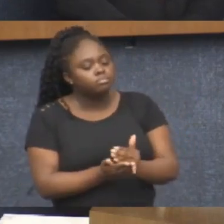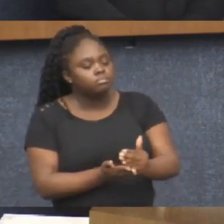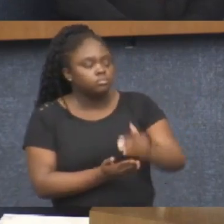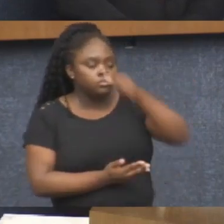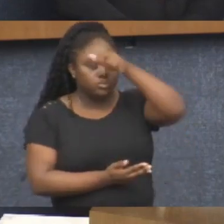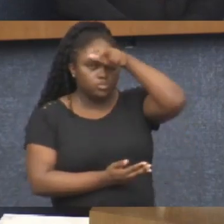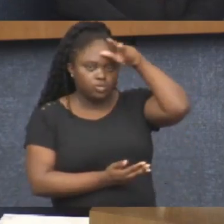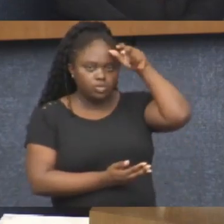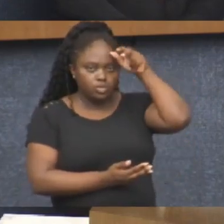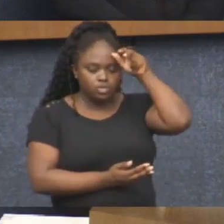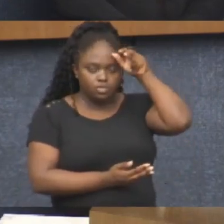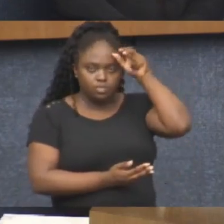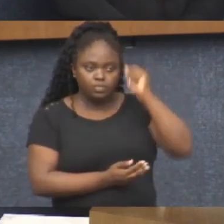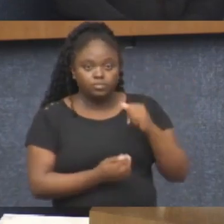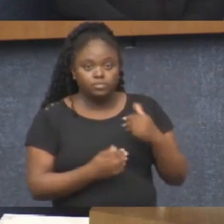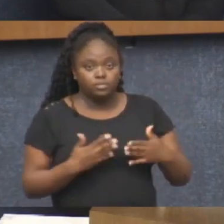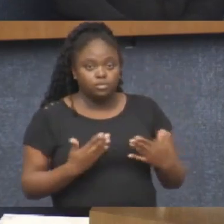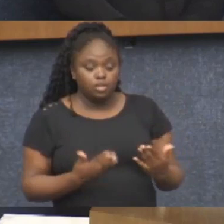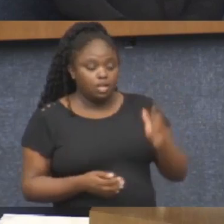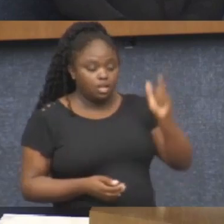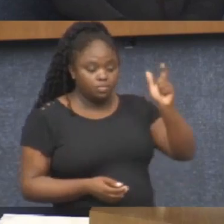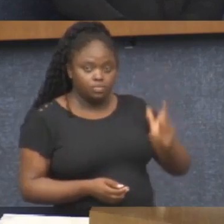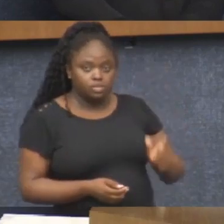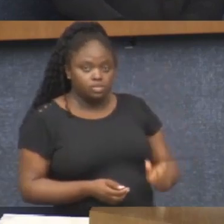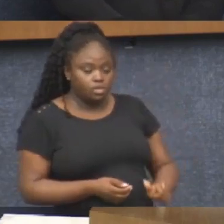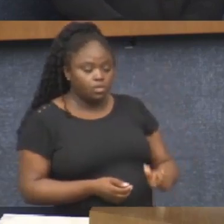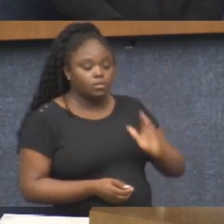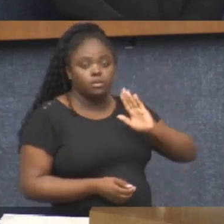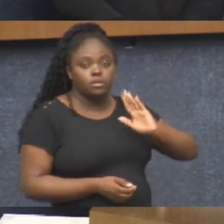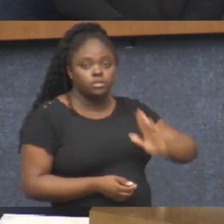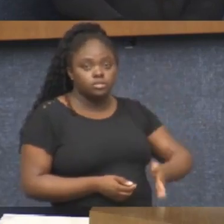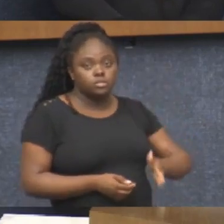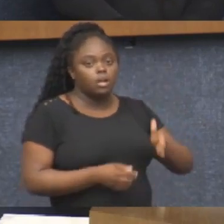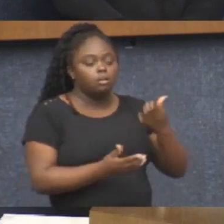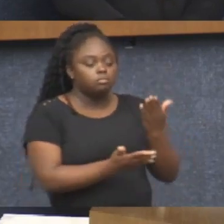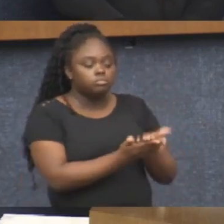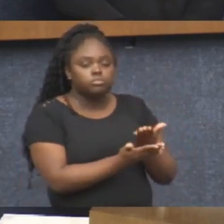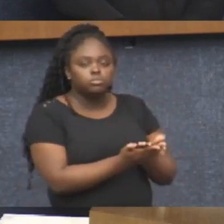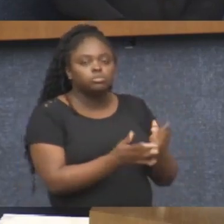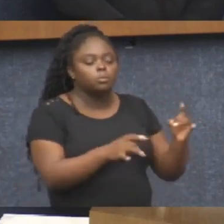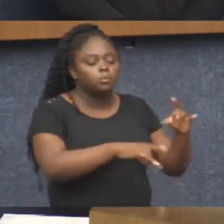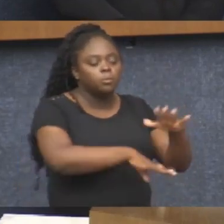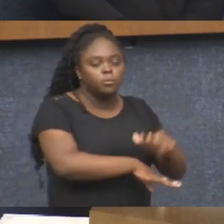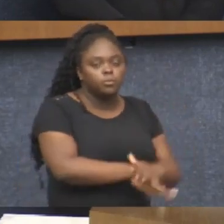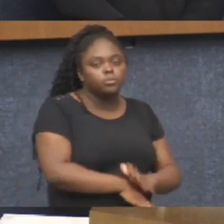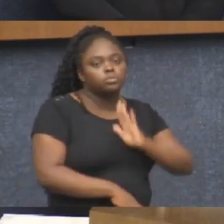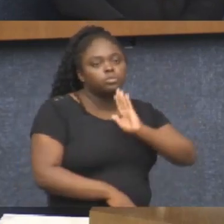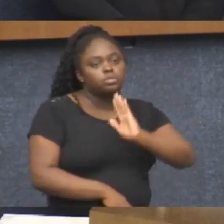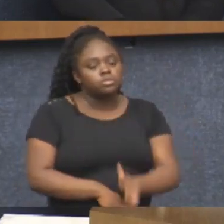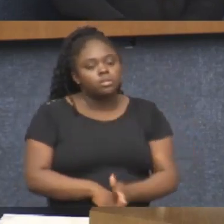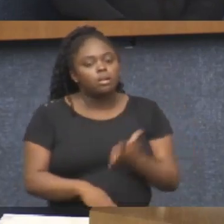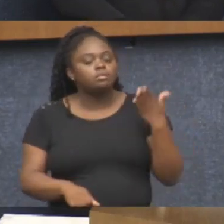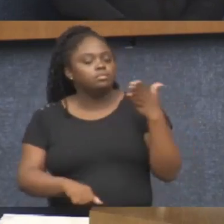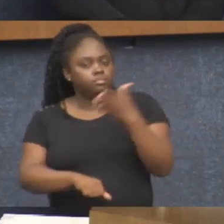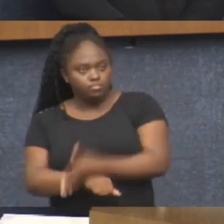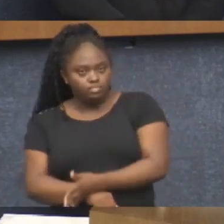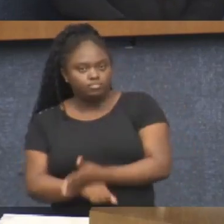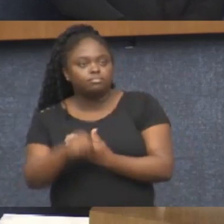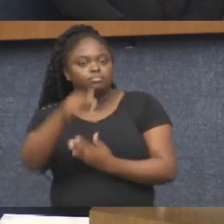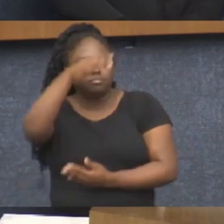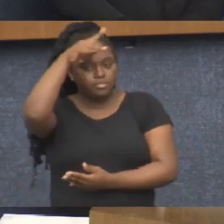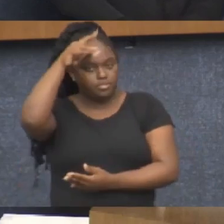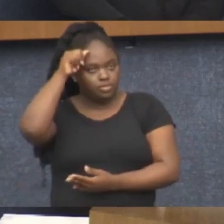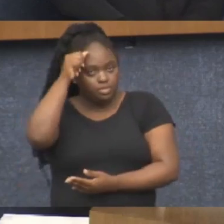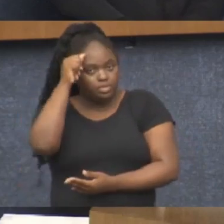entrar, o residente, ele já sai da residência como efetivo da prefeitura. Então,